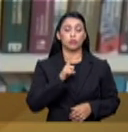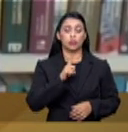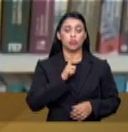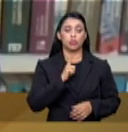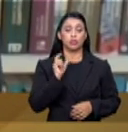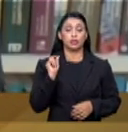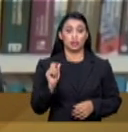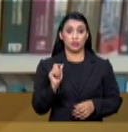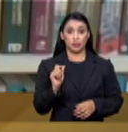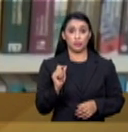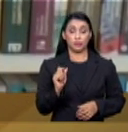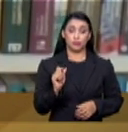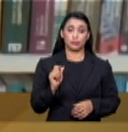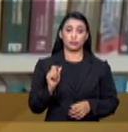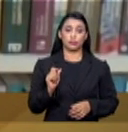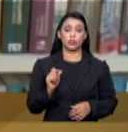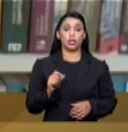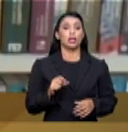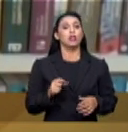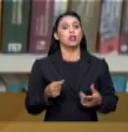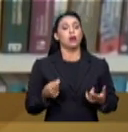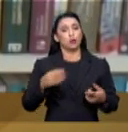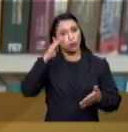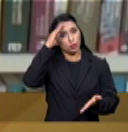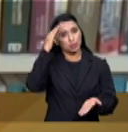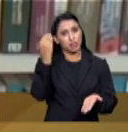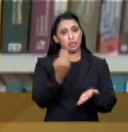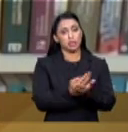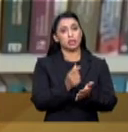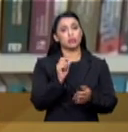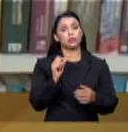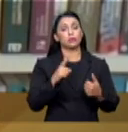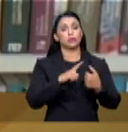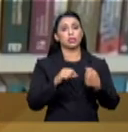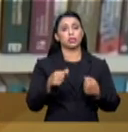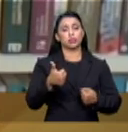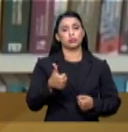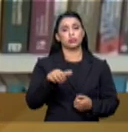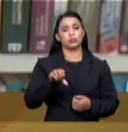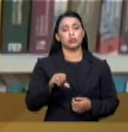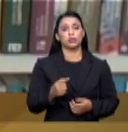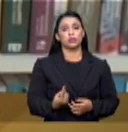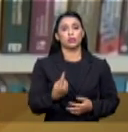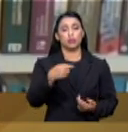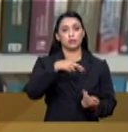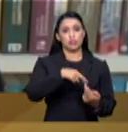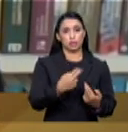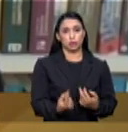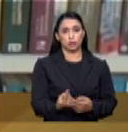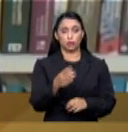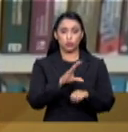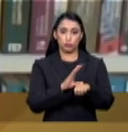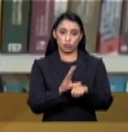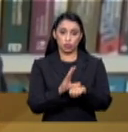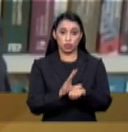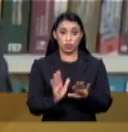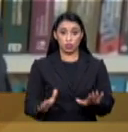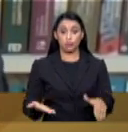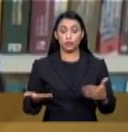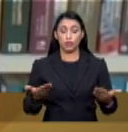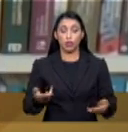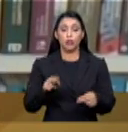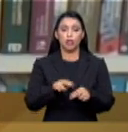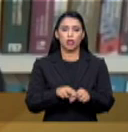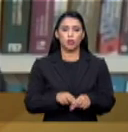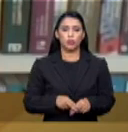da subrogação, por força do artigo 109, inciso 1 da Constituição. Essas são as razões,